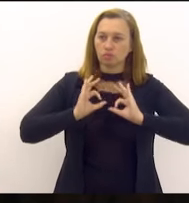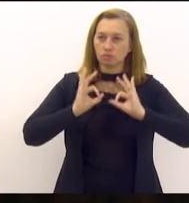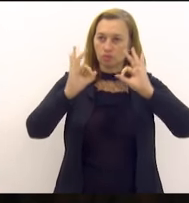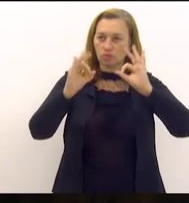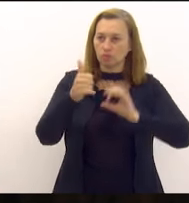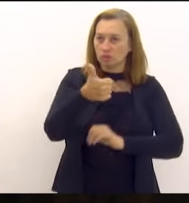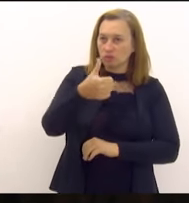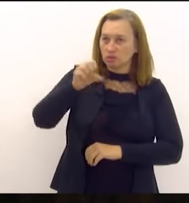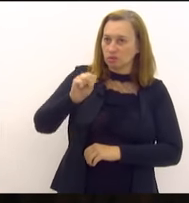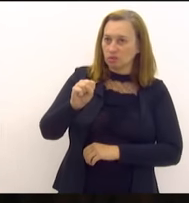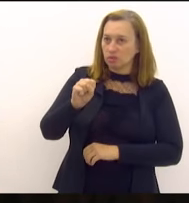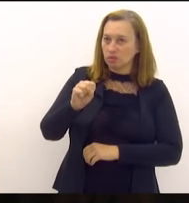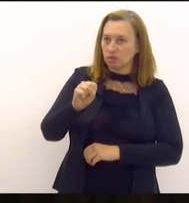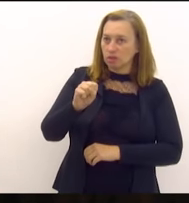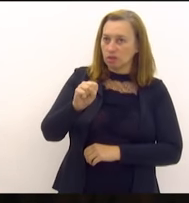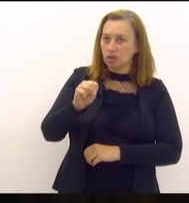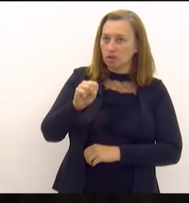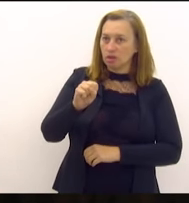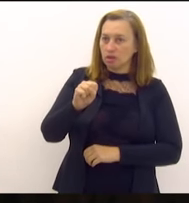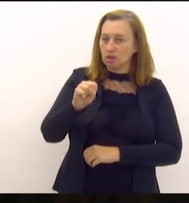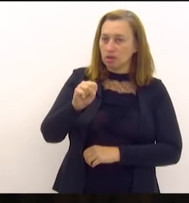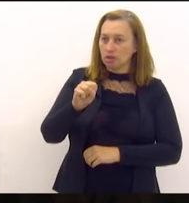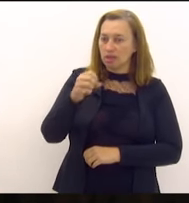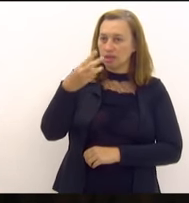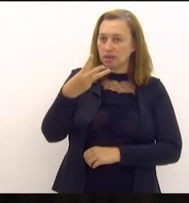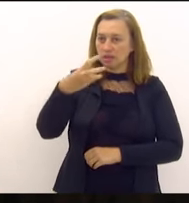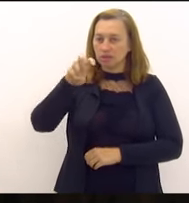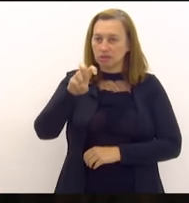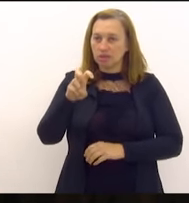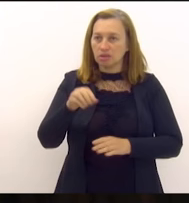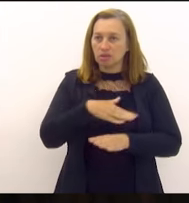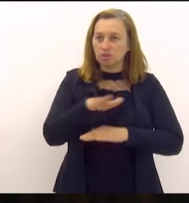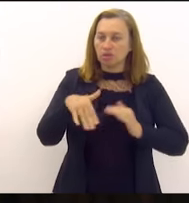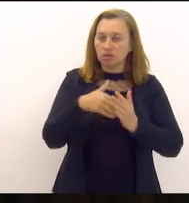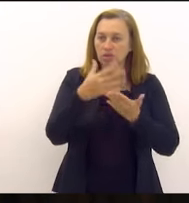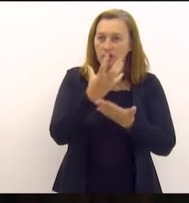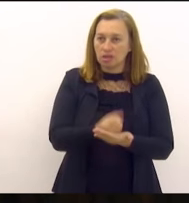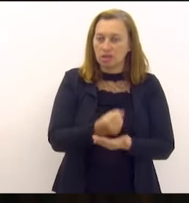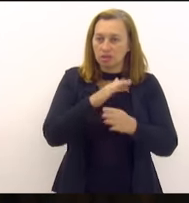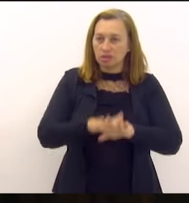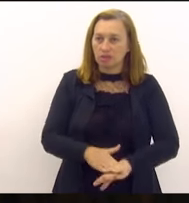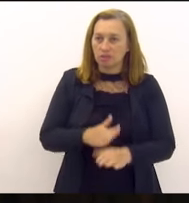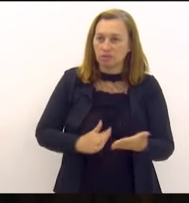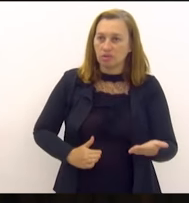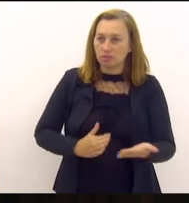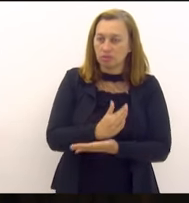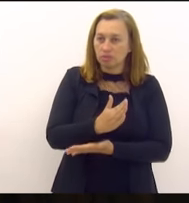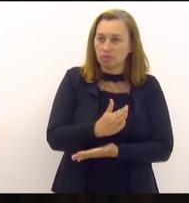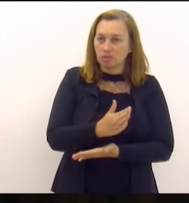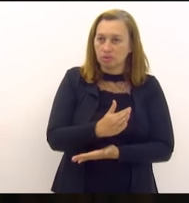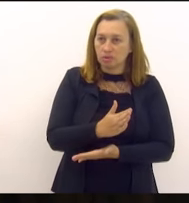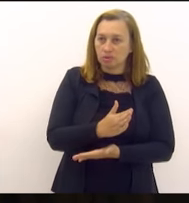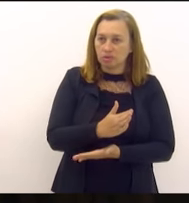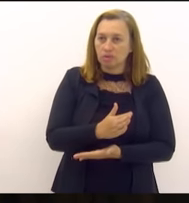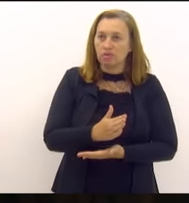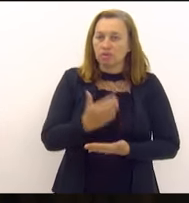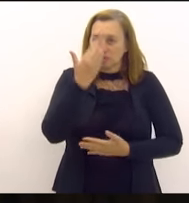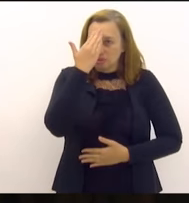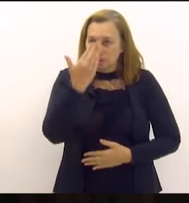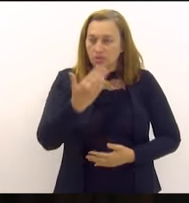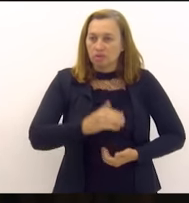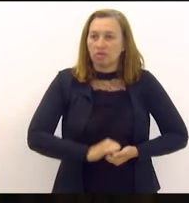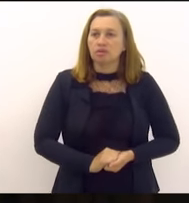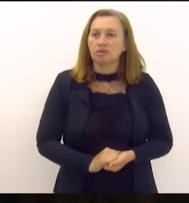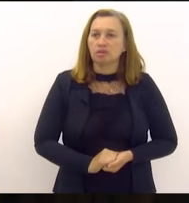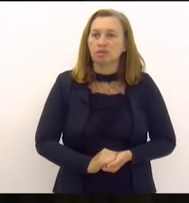às 18h35. Todos que aprovam, permaneçam como estão. Aprovado. Muito obrigado.